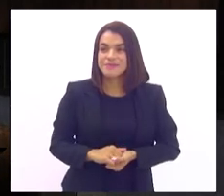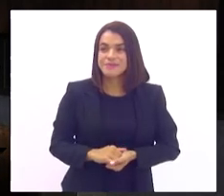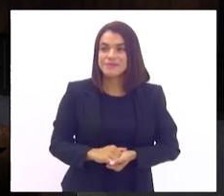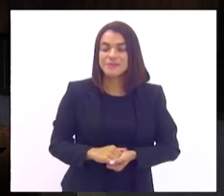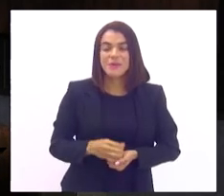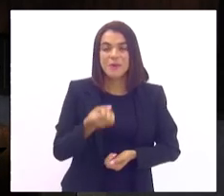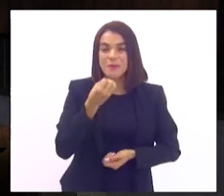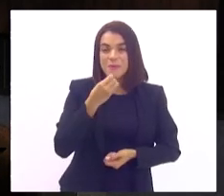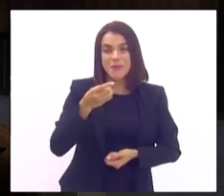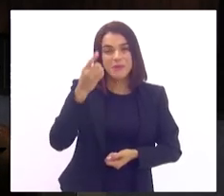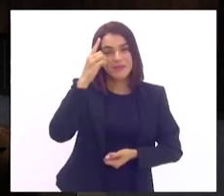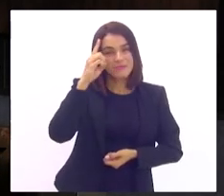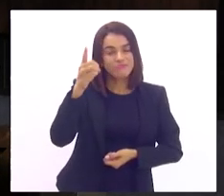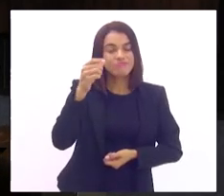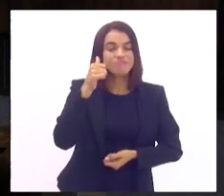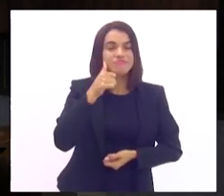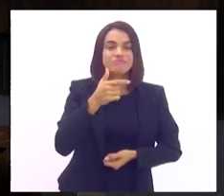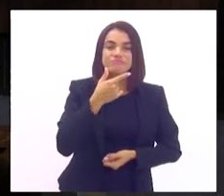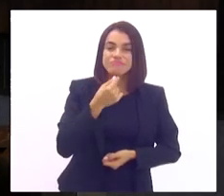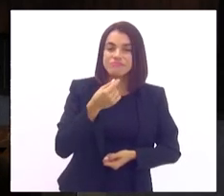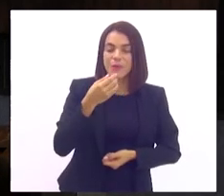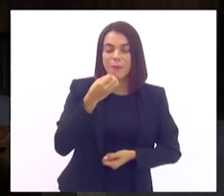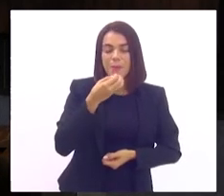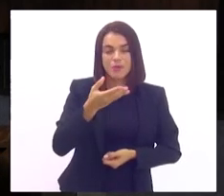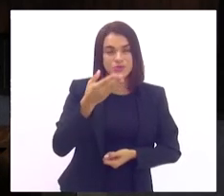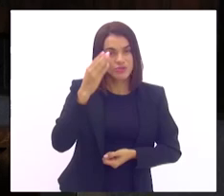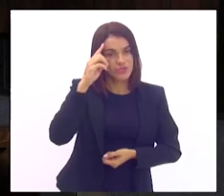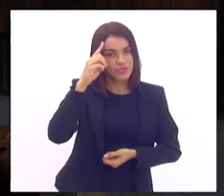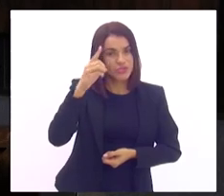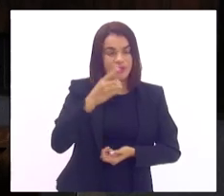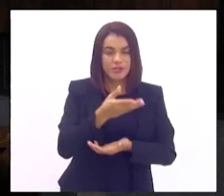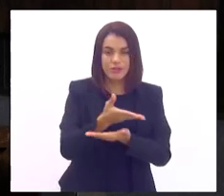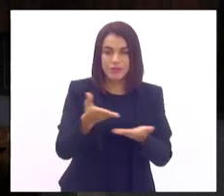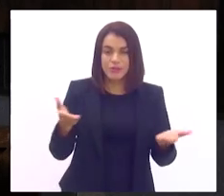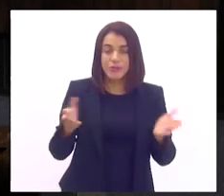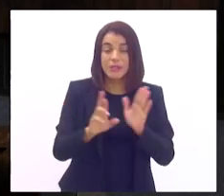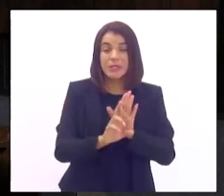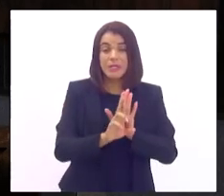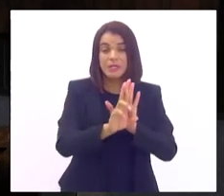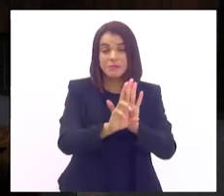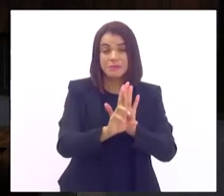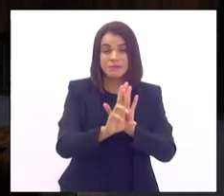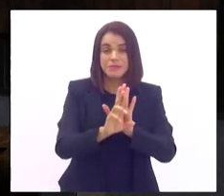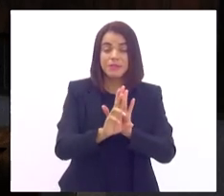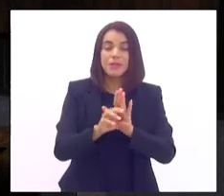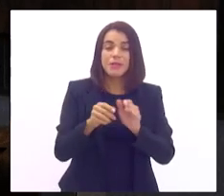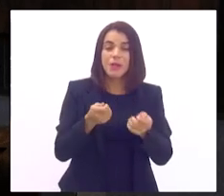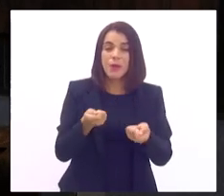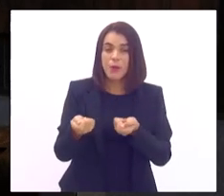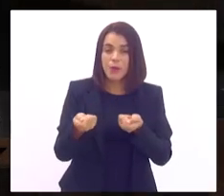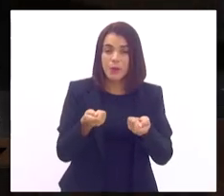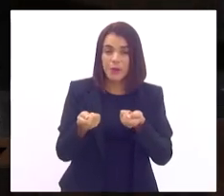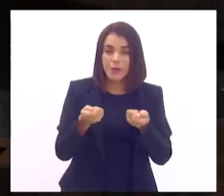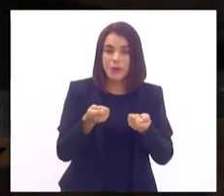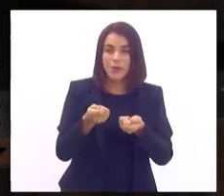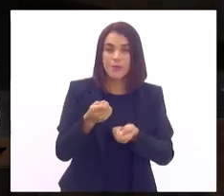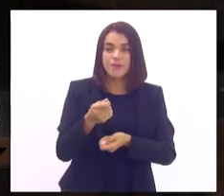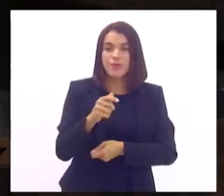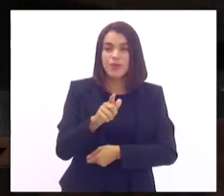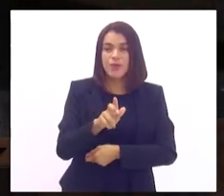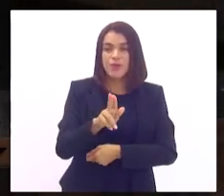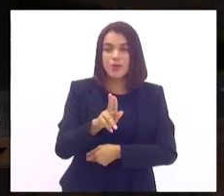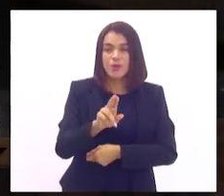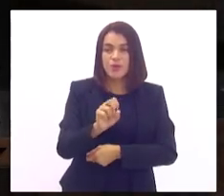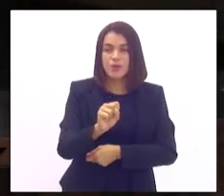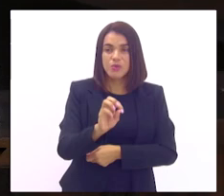Bom dia, senhoras e senhores, bom dia a todos. É, em nome do controlador, Gustavo Bramiri, que